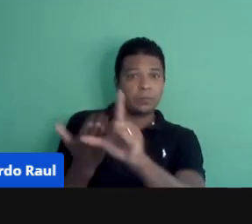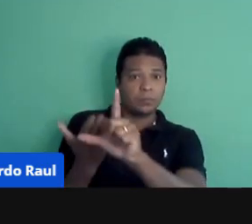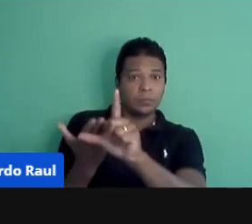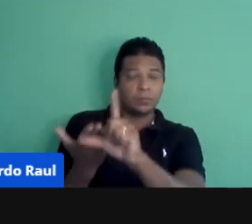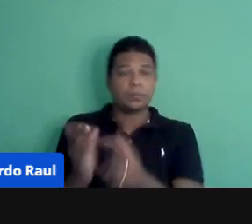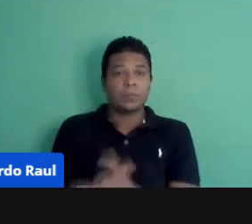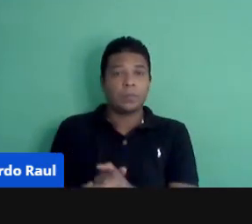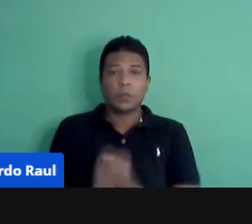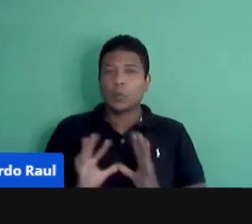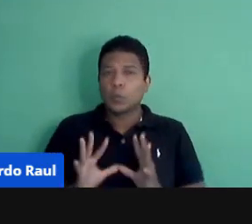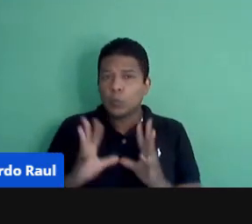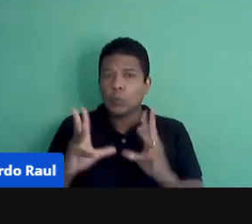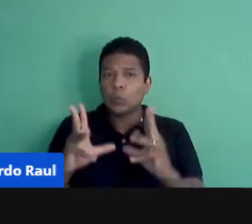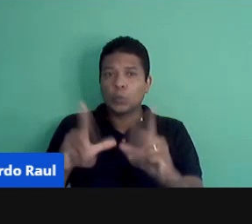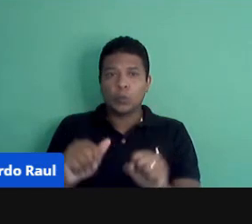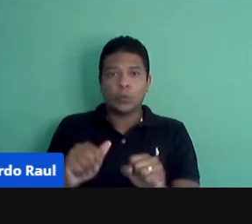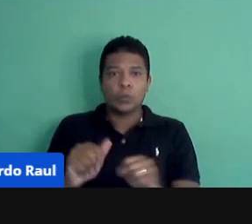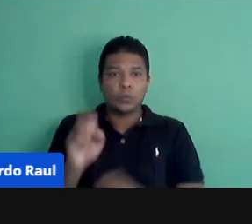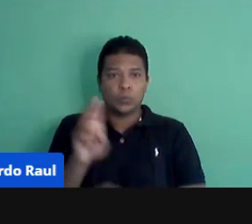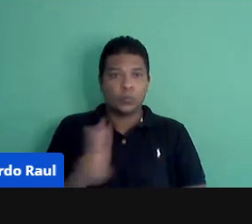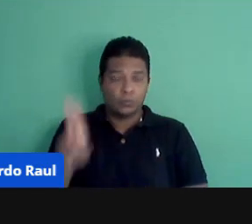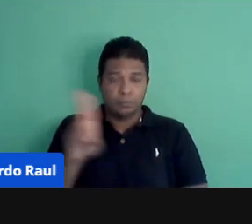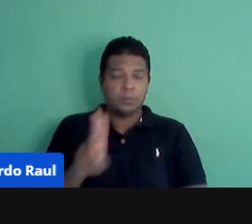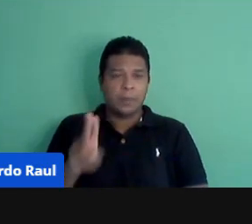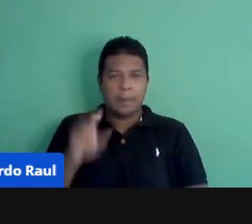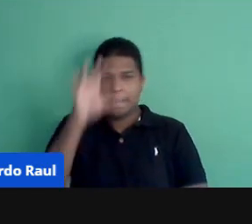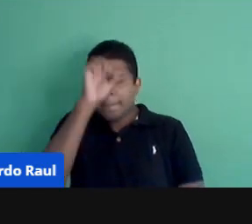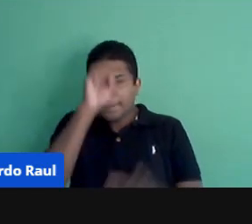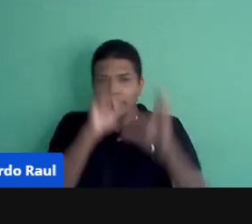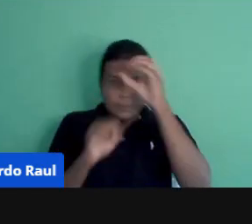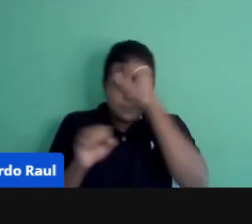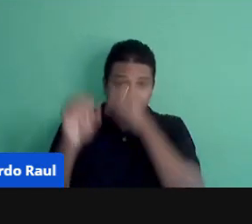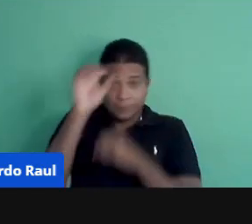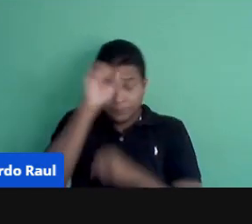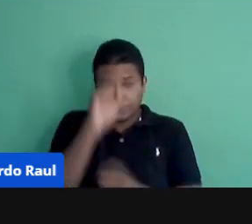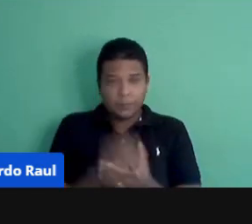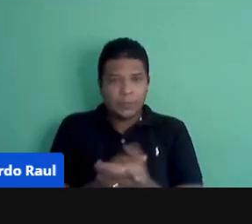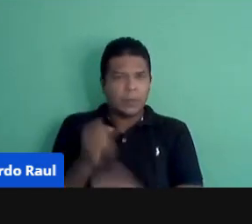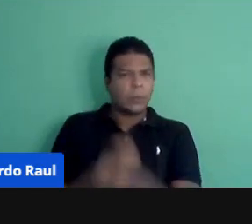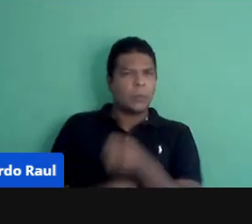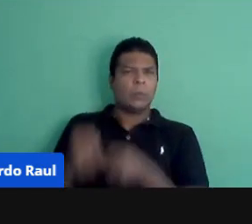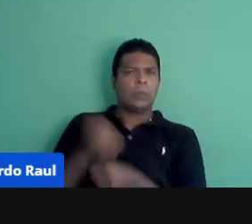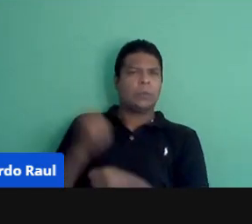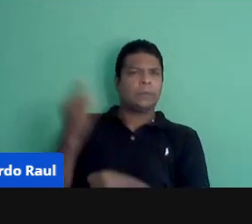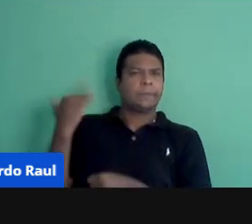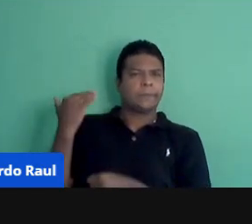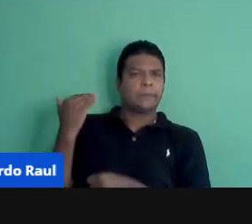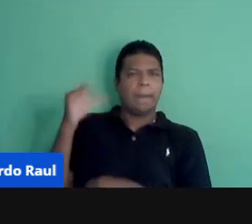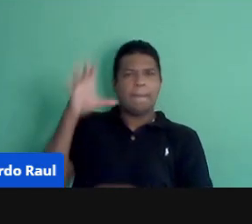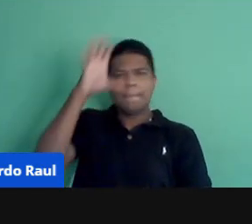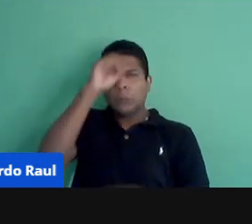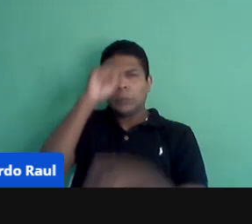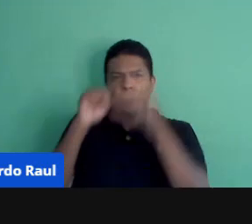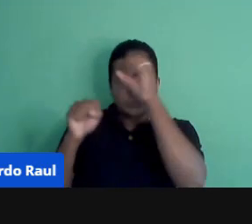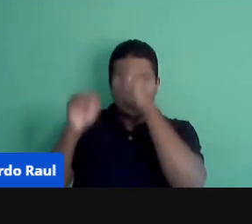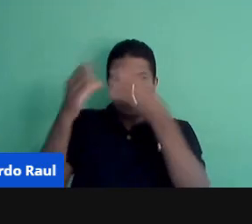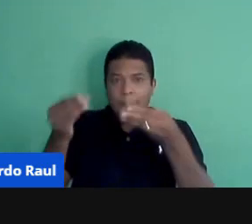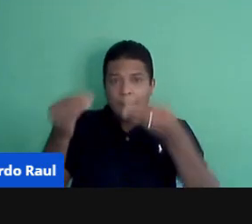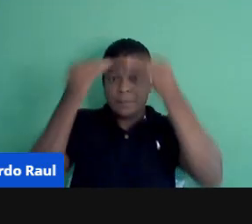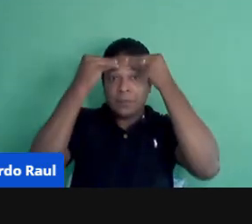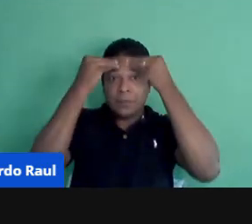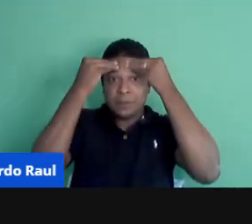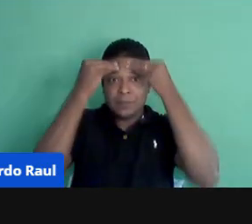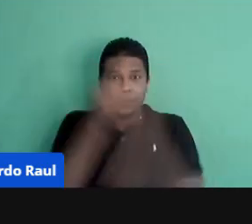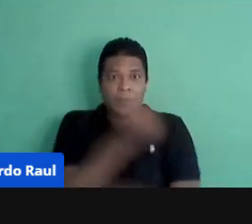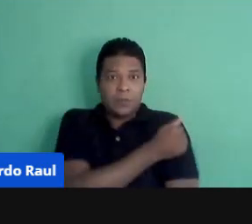os recursos que a gente tem aprendido, na verdade, né? Do ano passado para cá, eu aprendi muito. Então, usamos o